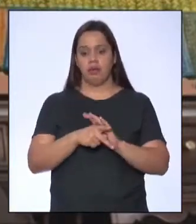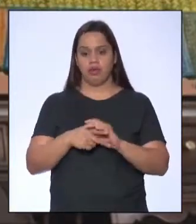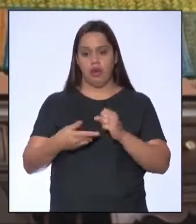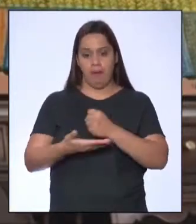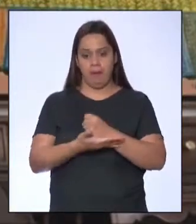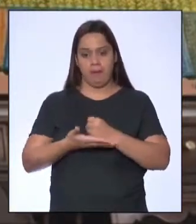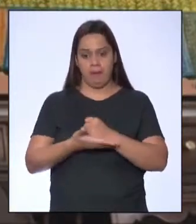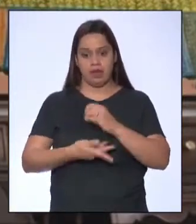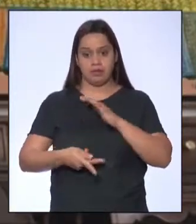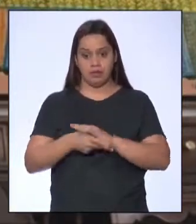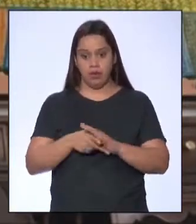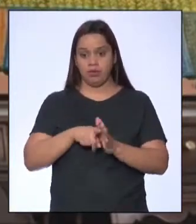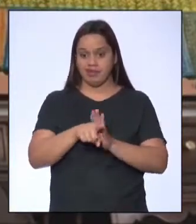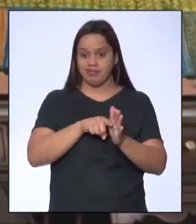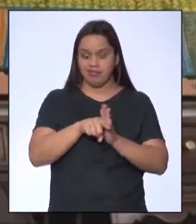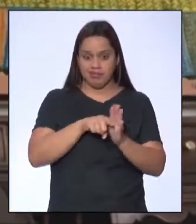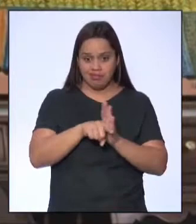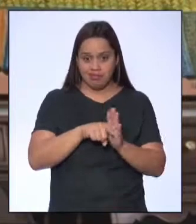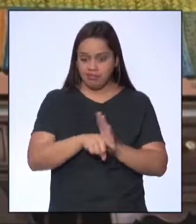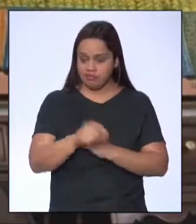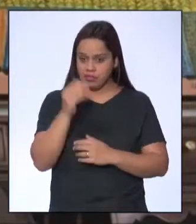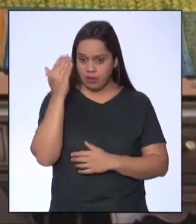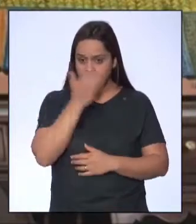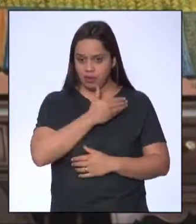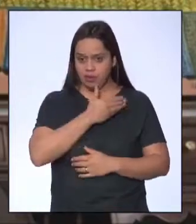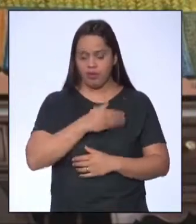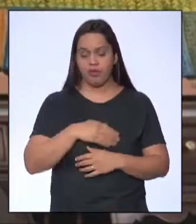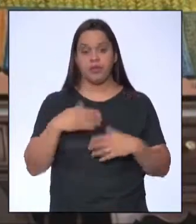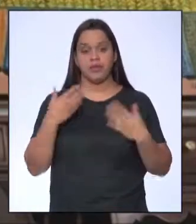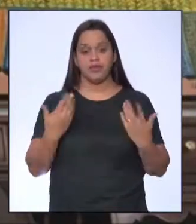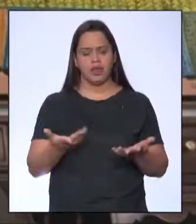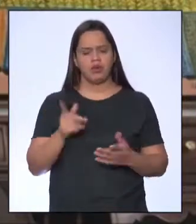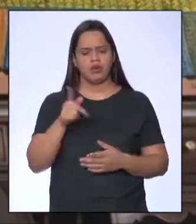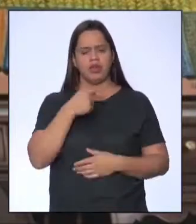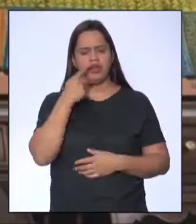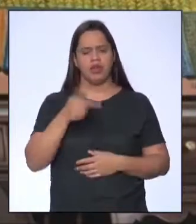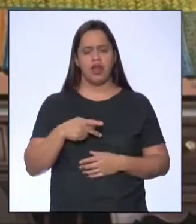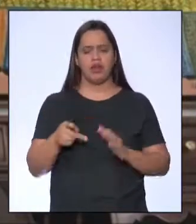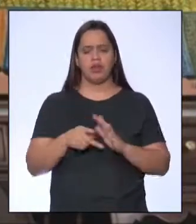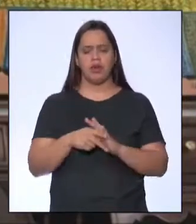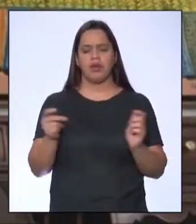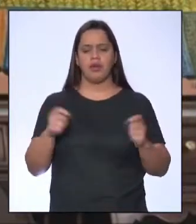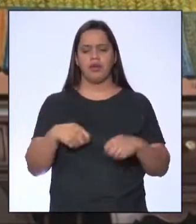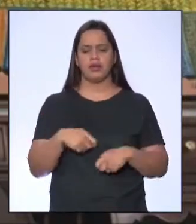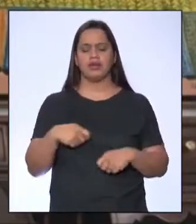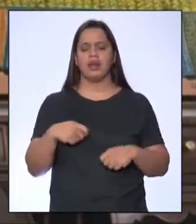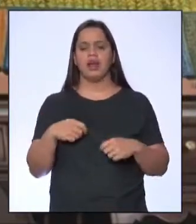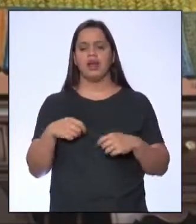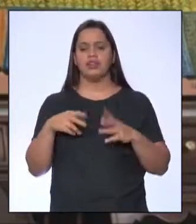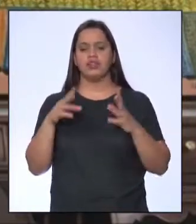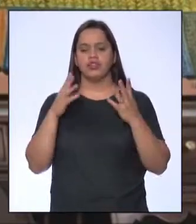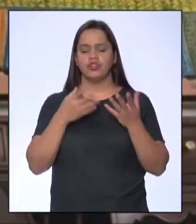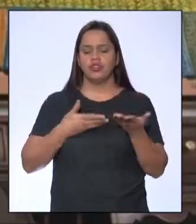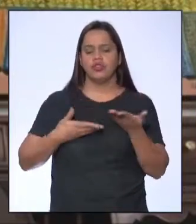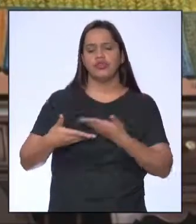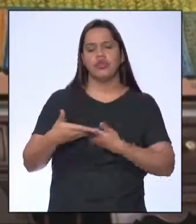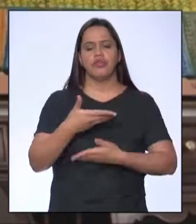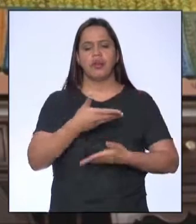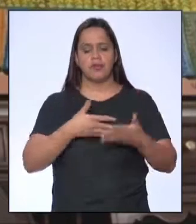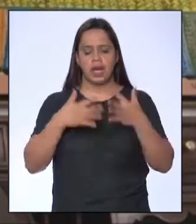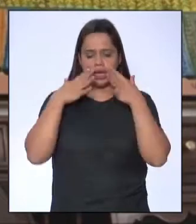né? Então, quando você fala nessa capacidade de escuta e de